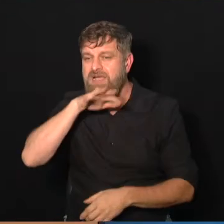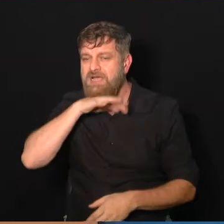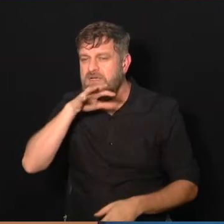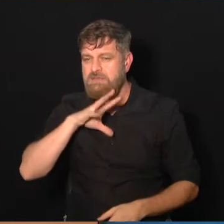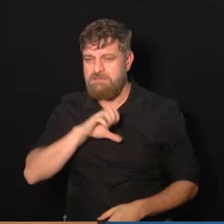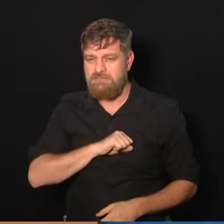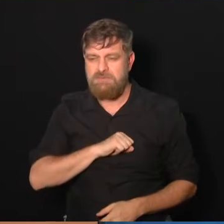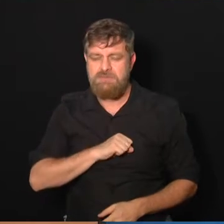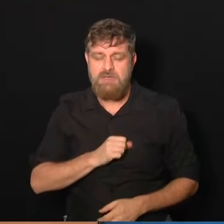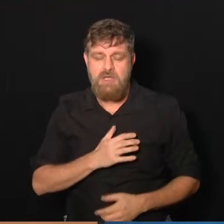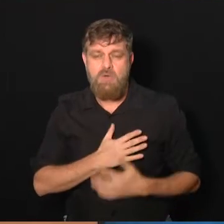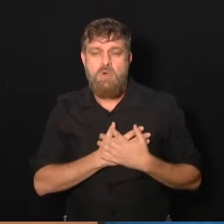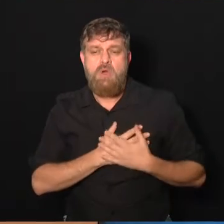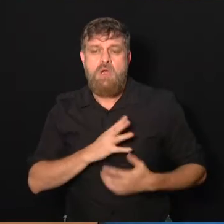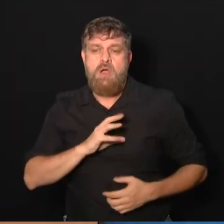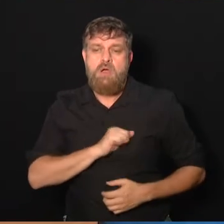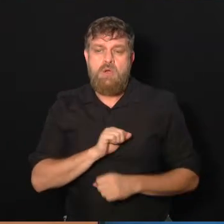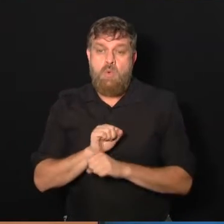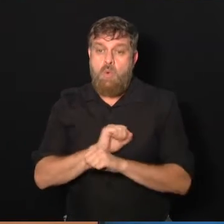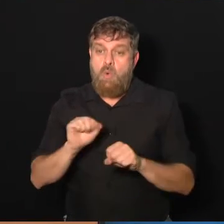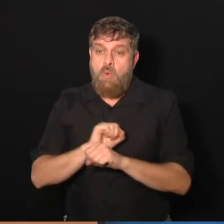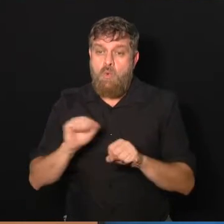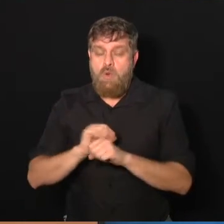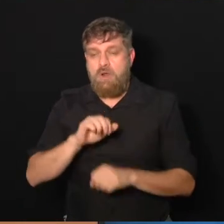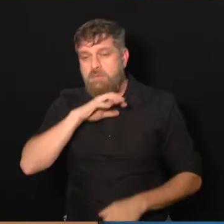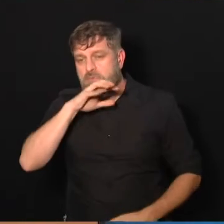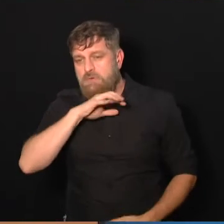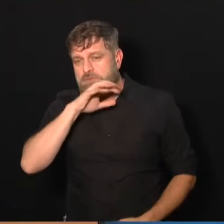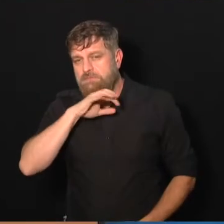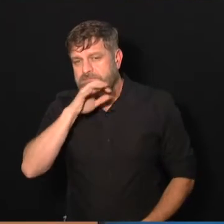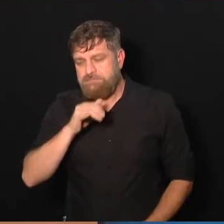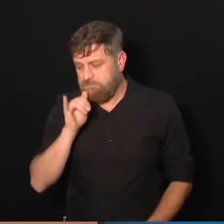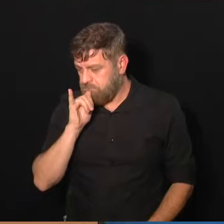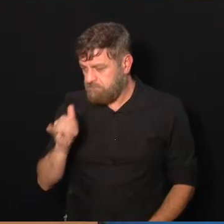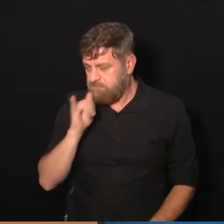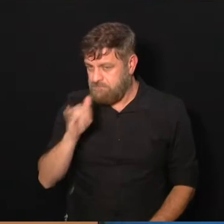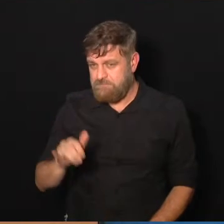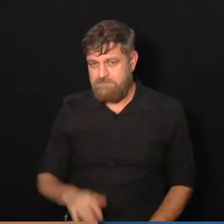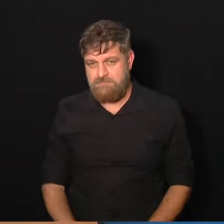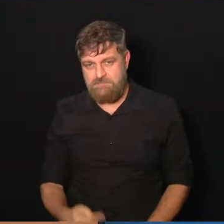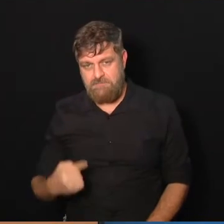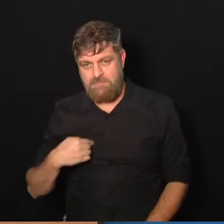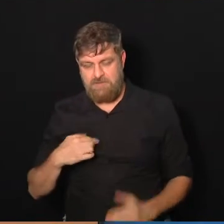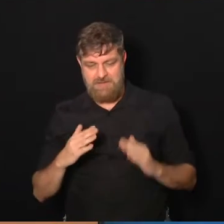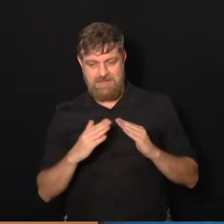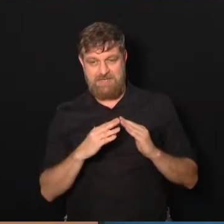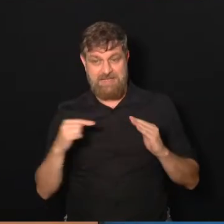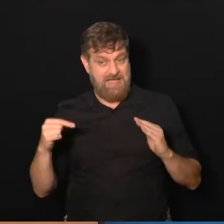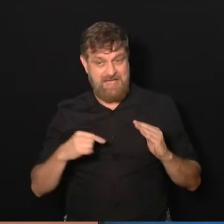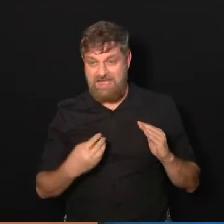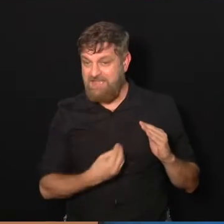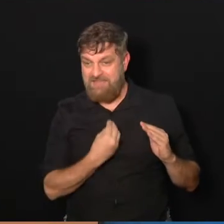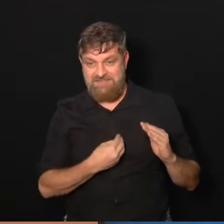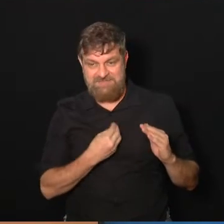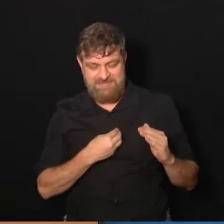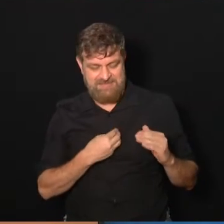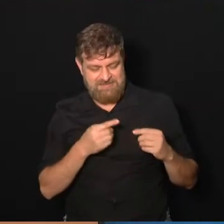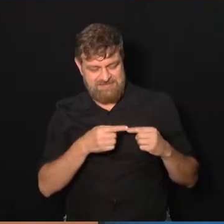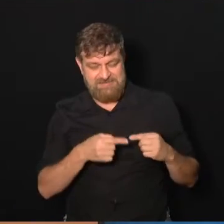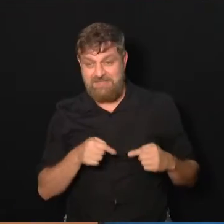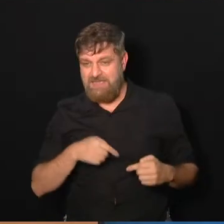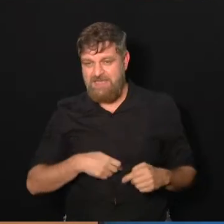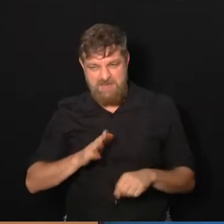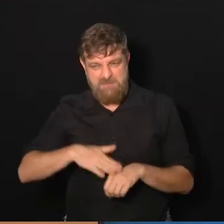amante dos animais, eu falo que os que eu tenho em casa são minhas vidas e é mais do que